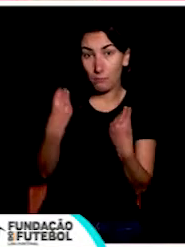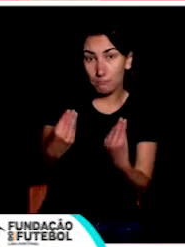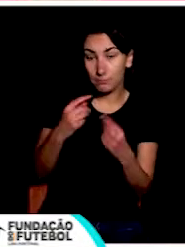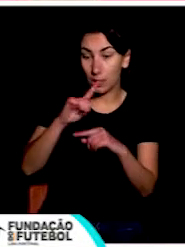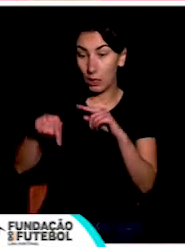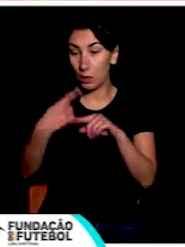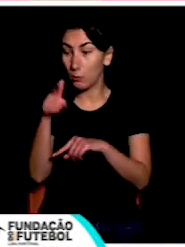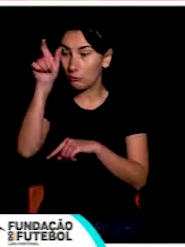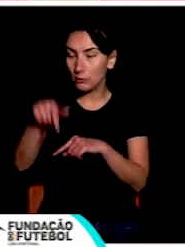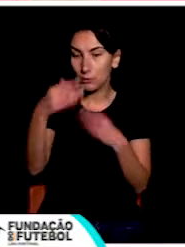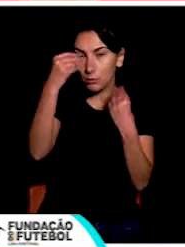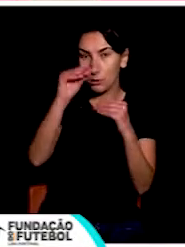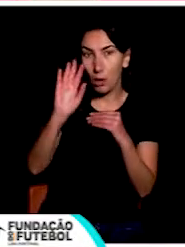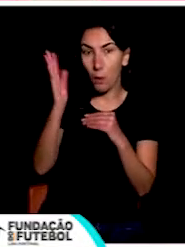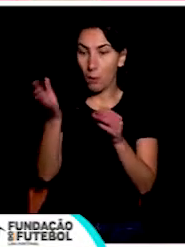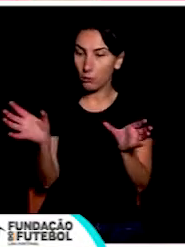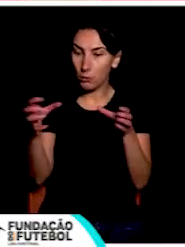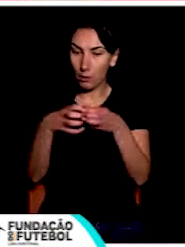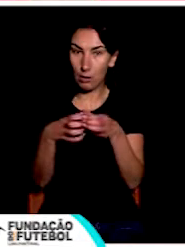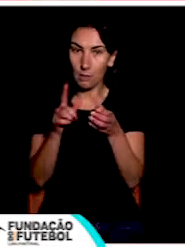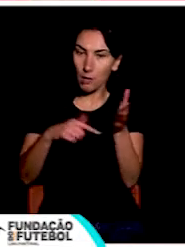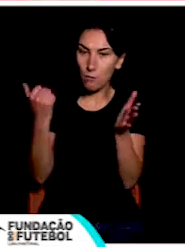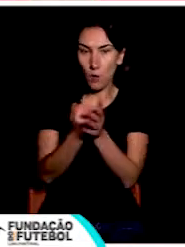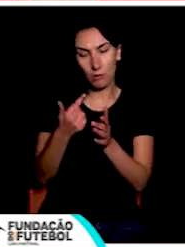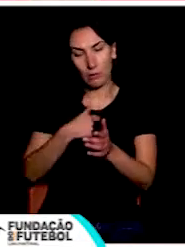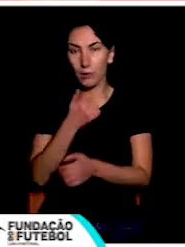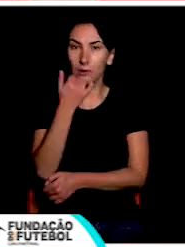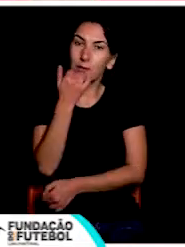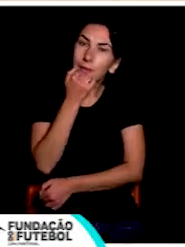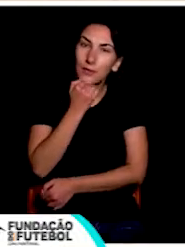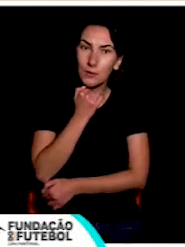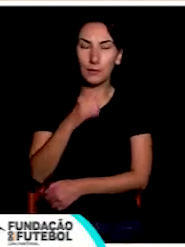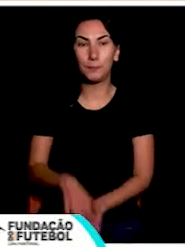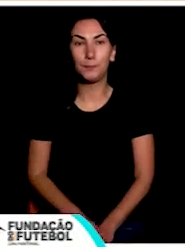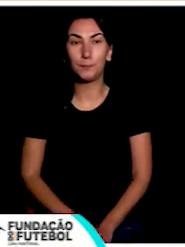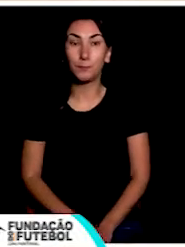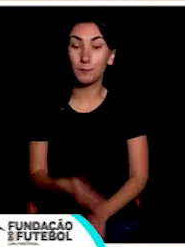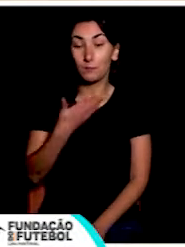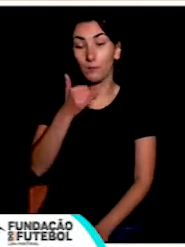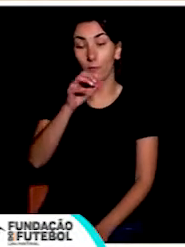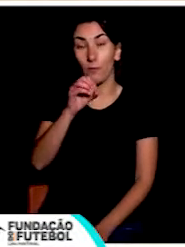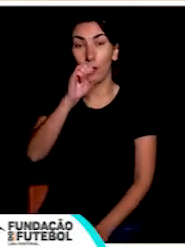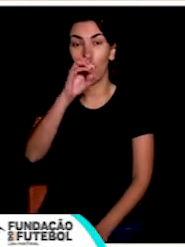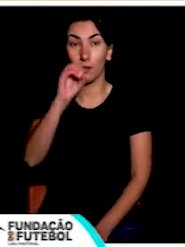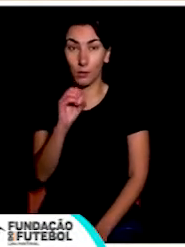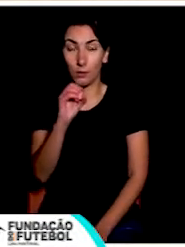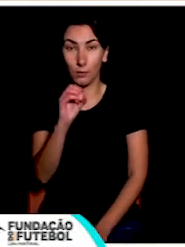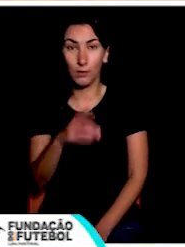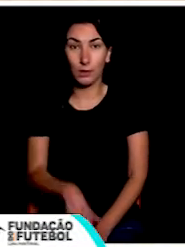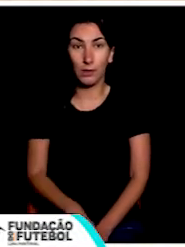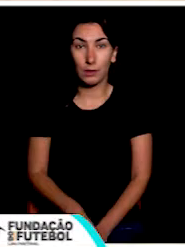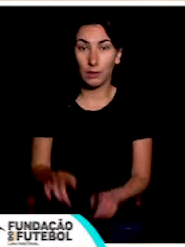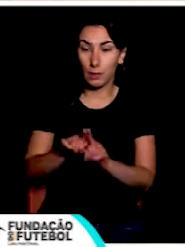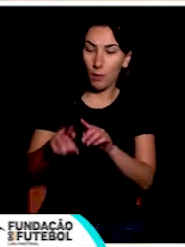bem. Entretanto, o treinador, depois, quando fechou o plantel, eu fiquei satisfeito. médio defensivo de formação, Diogo Gomes tem sido